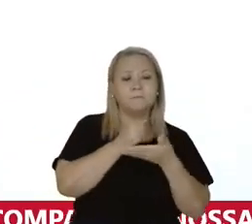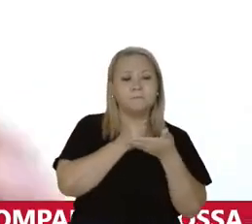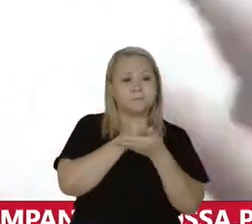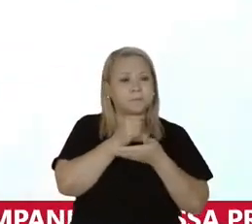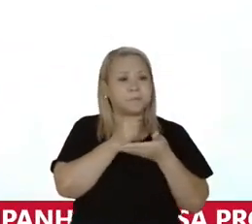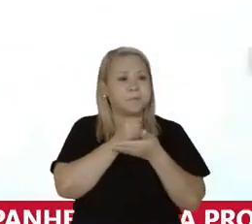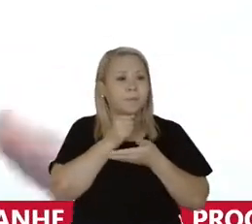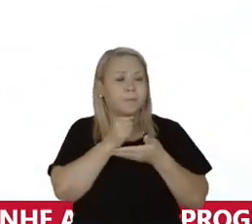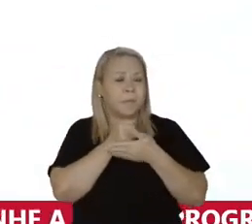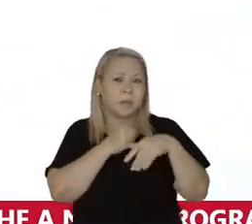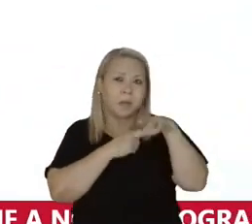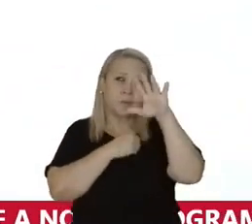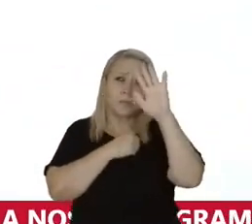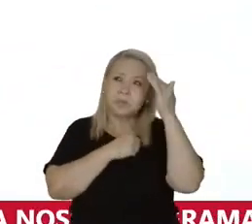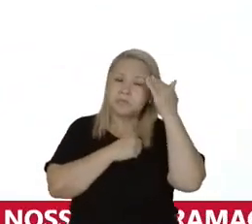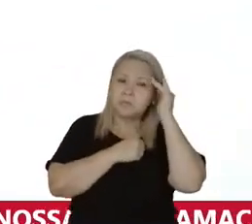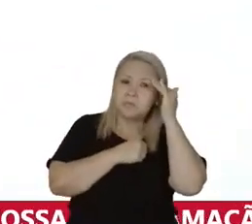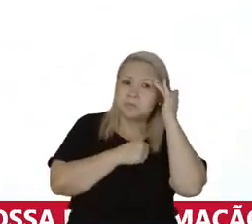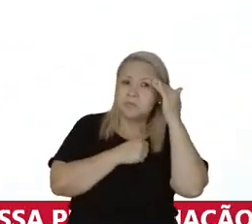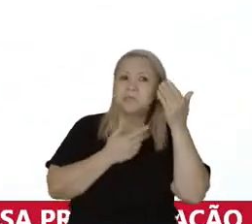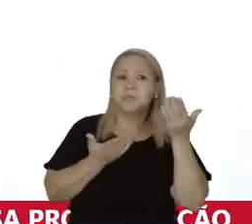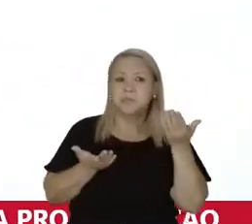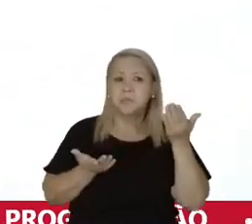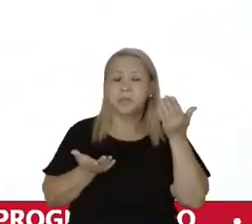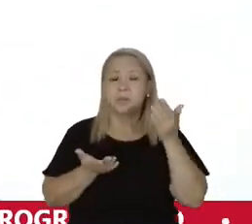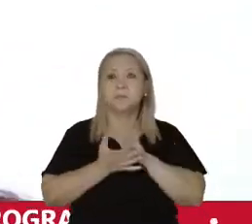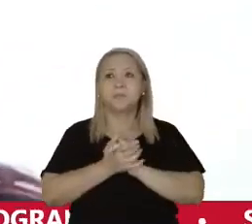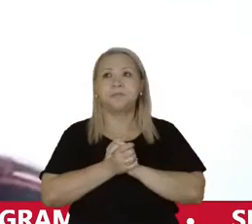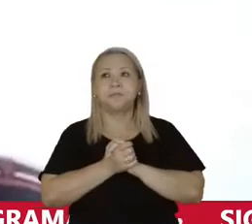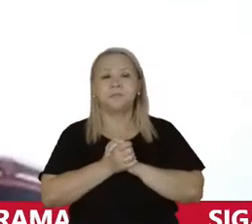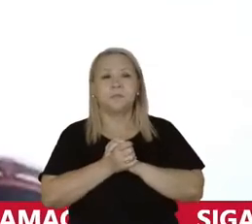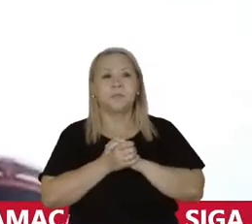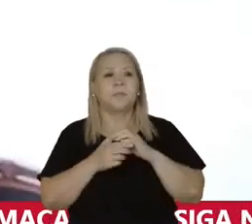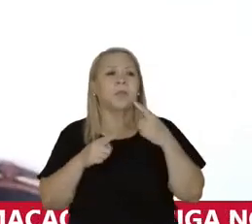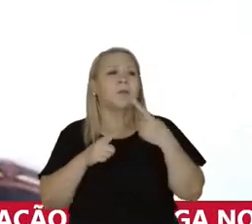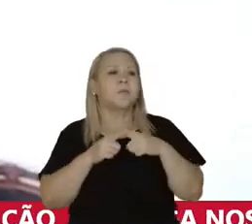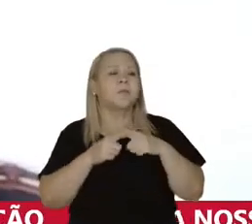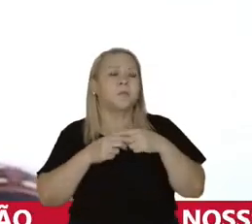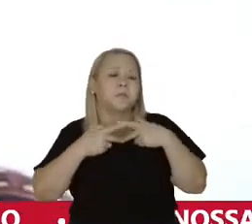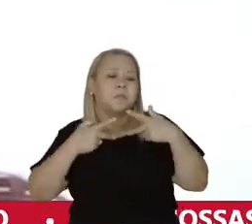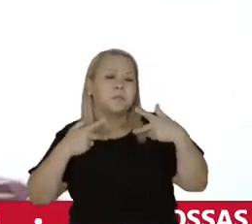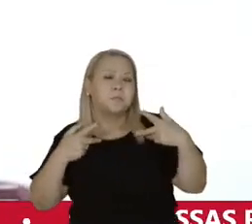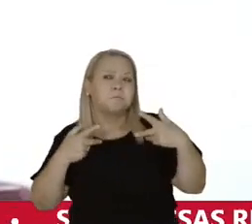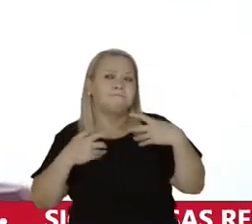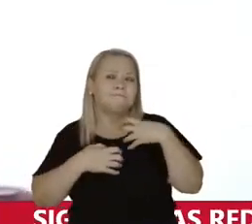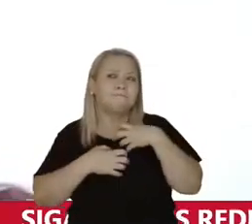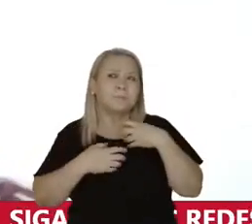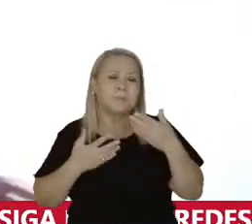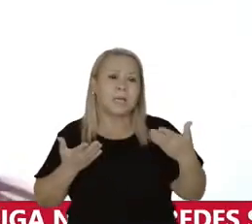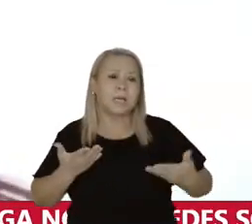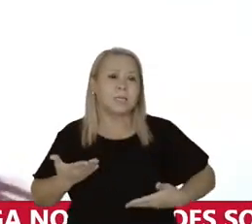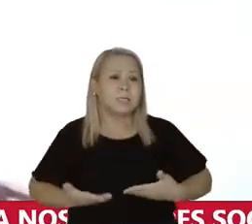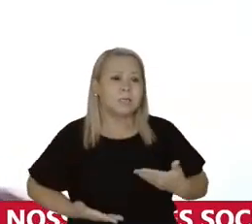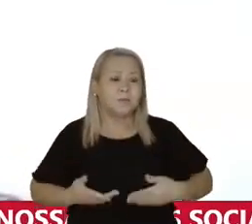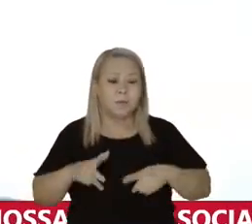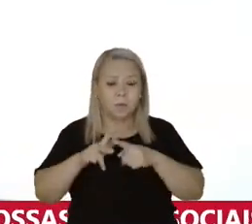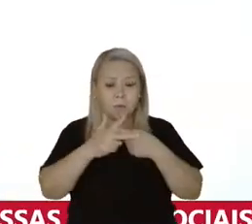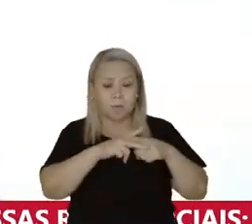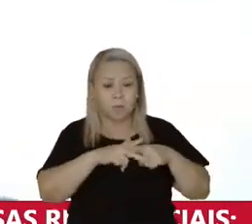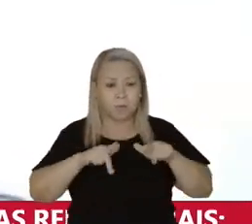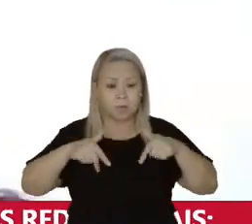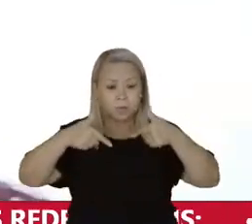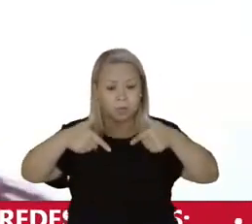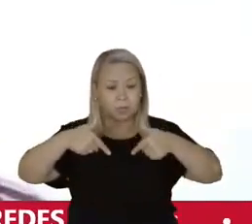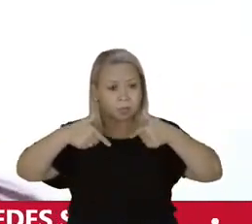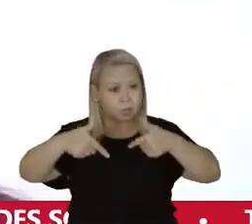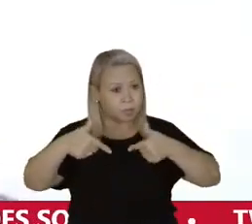de compreensão para isso, porque é uma coisa que tem servido como um instrumento de luta,